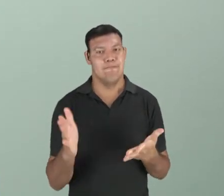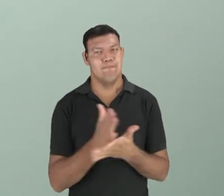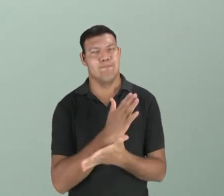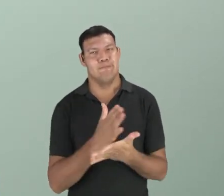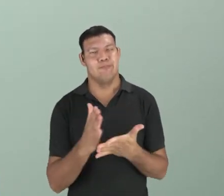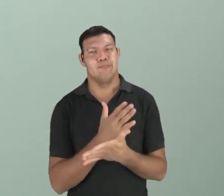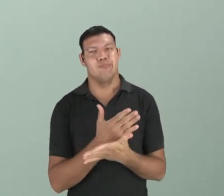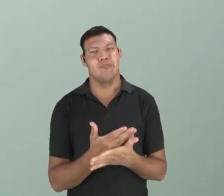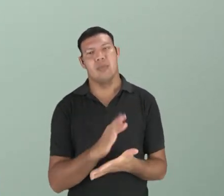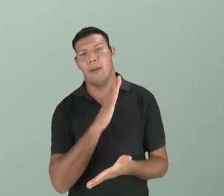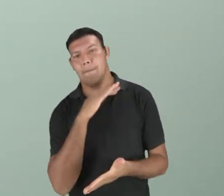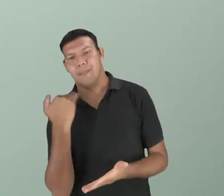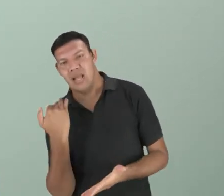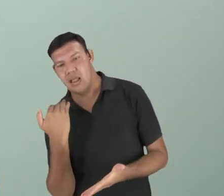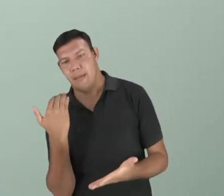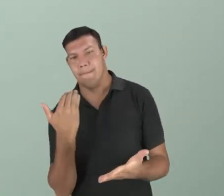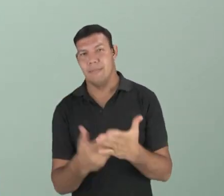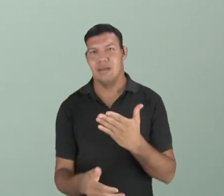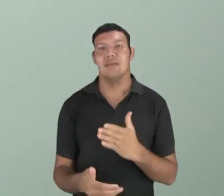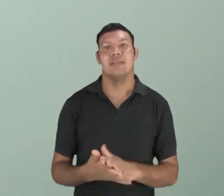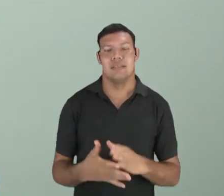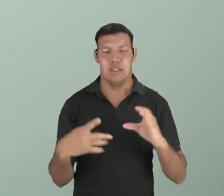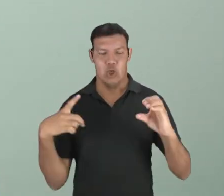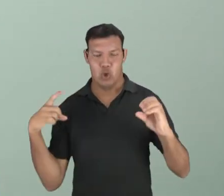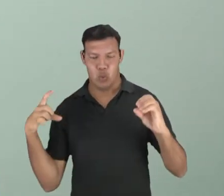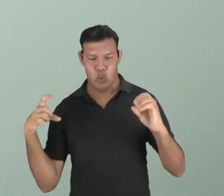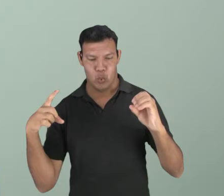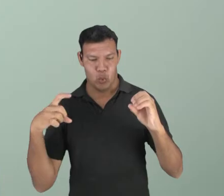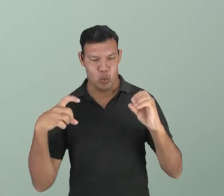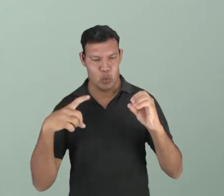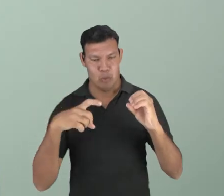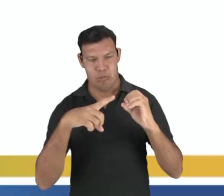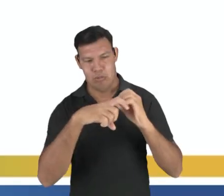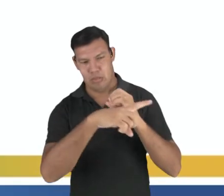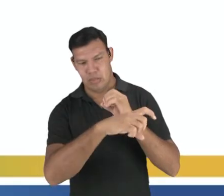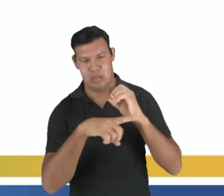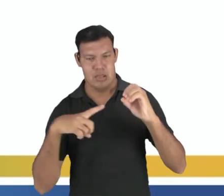nesse caminho que é para chegar até o gameta feminino.